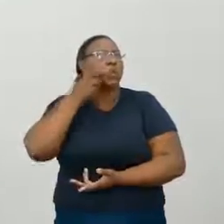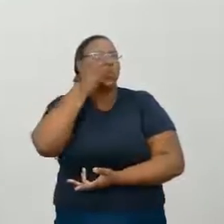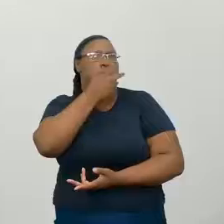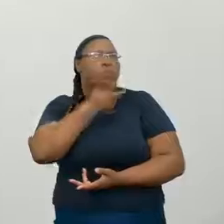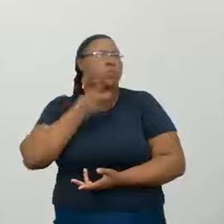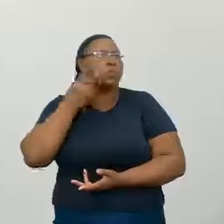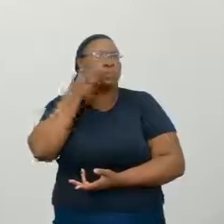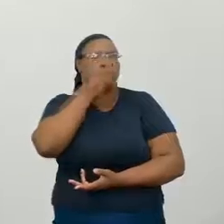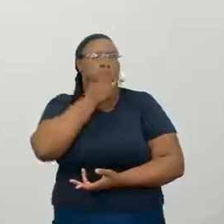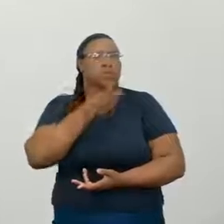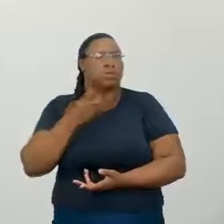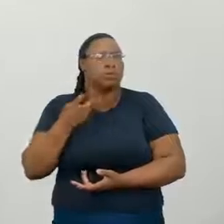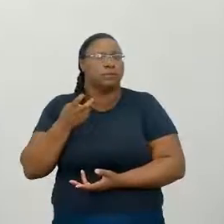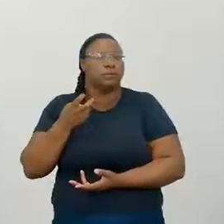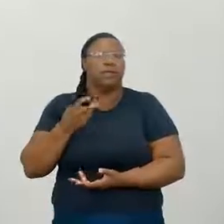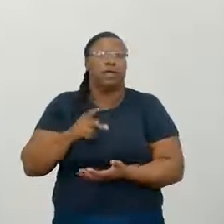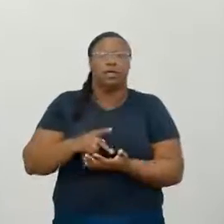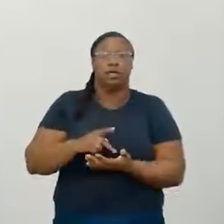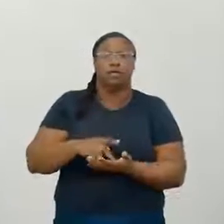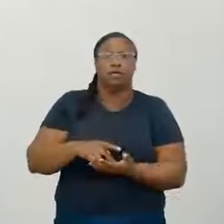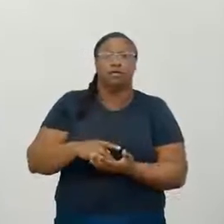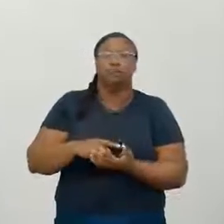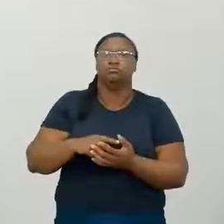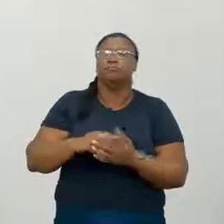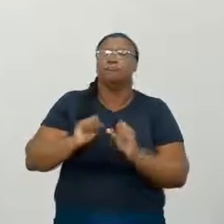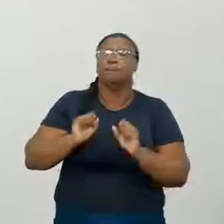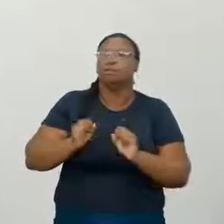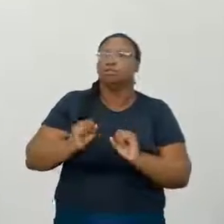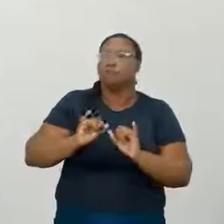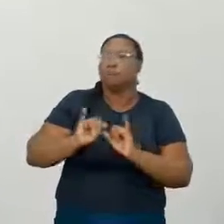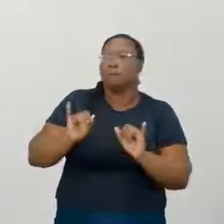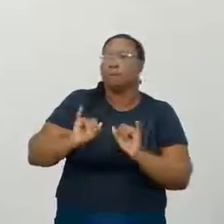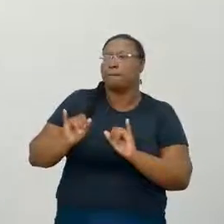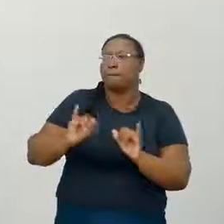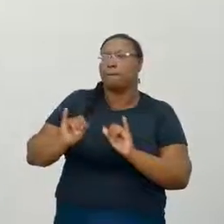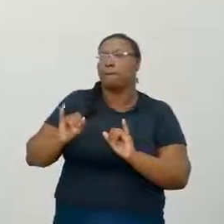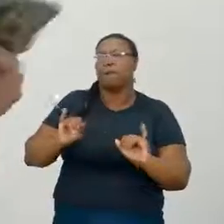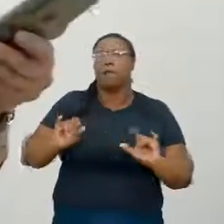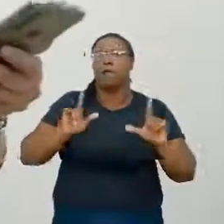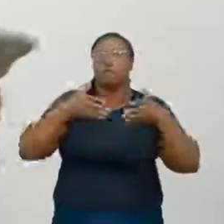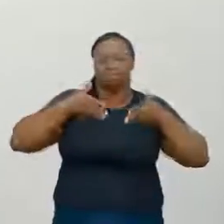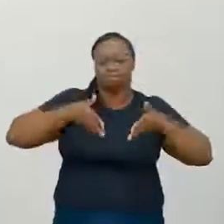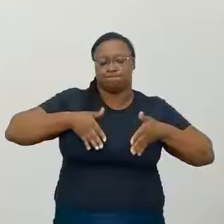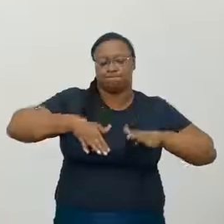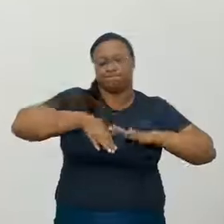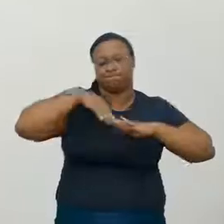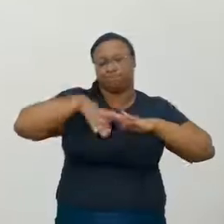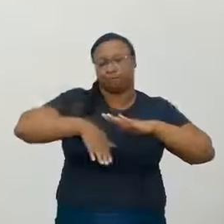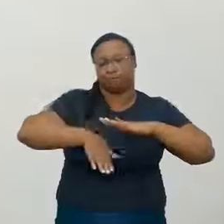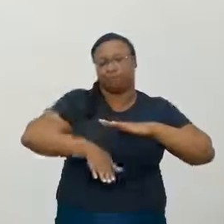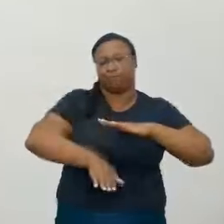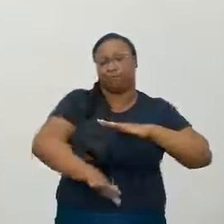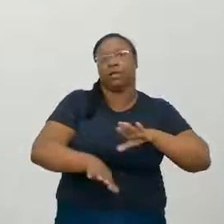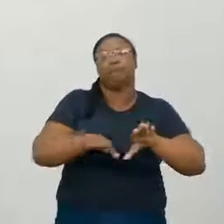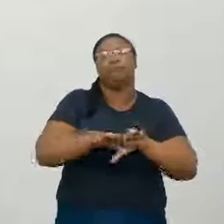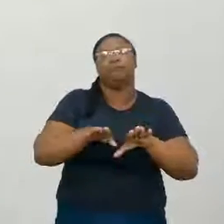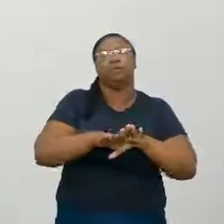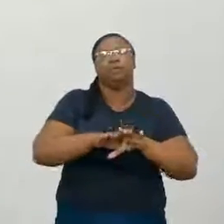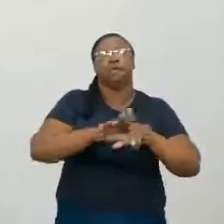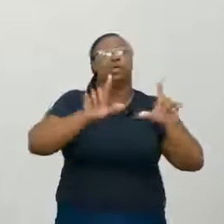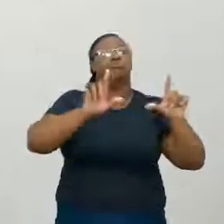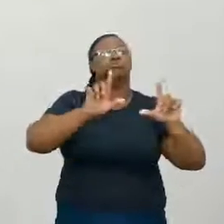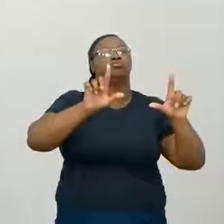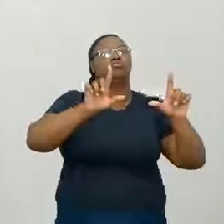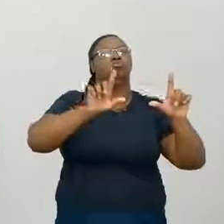oralidade, né? Então, na verdade, o podcast ele pode produzir registros que são impressos também, sim, né? Claro. Por exemplo, na questão da elaboração do próprio